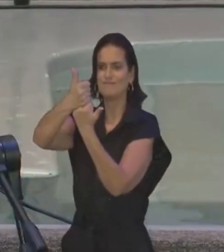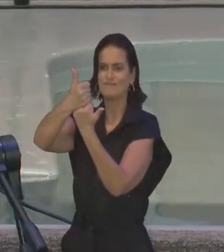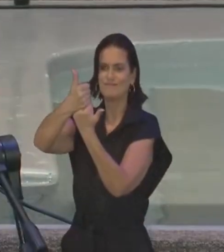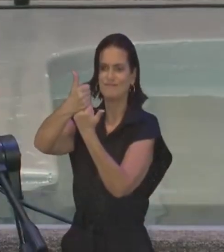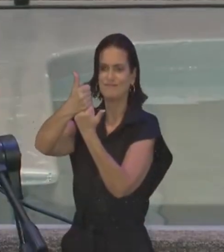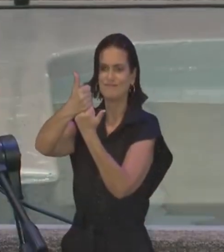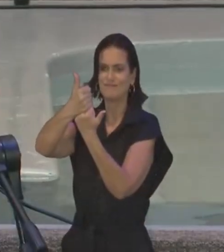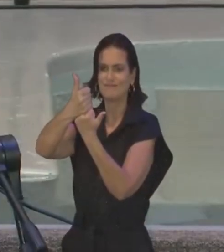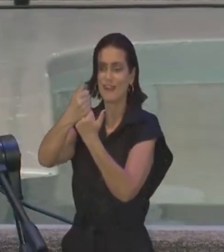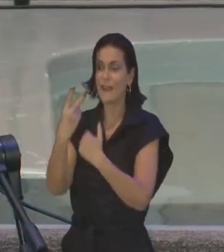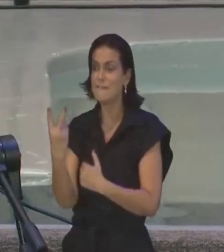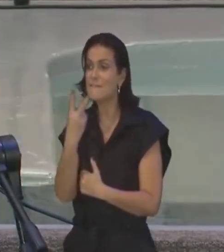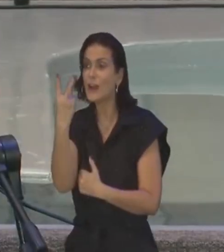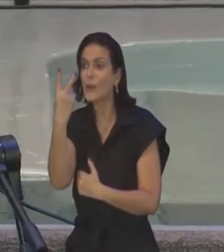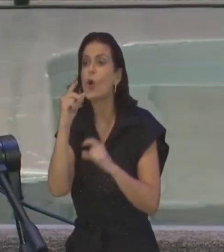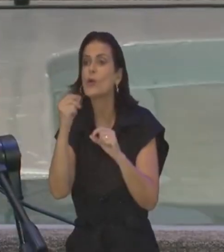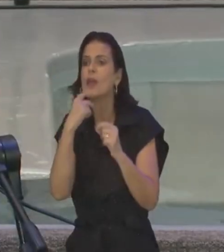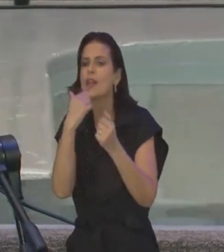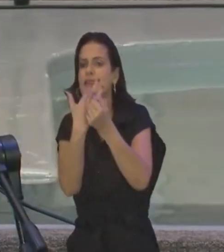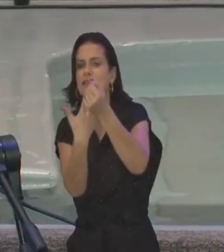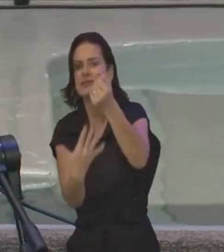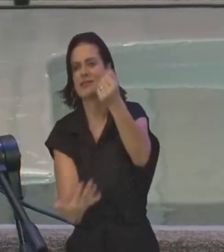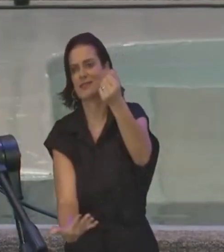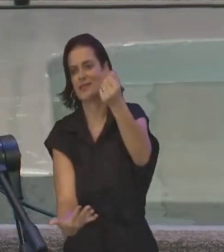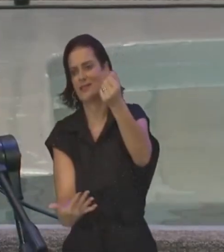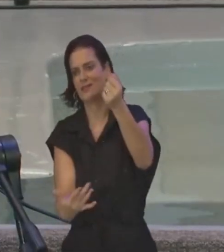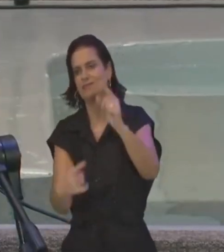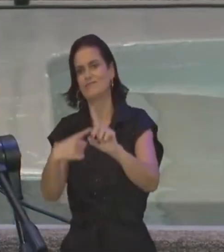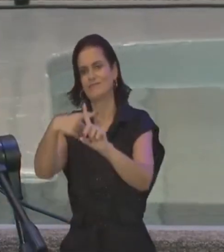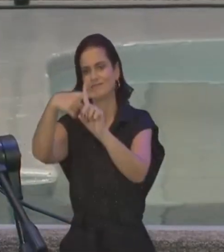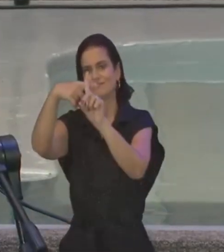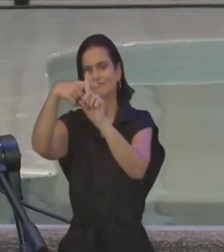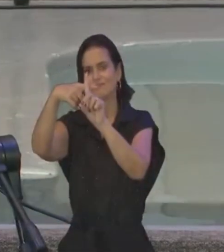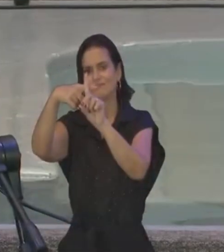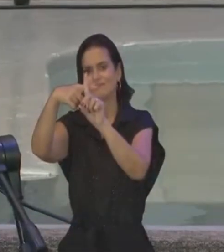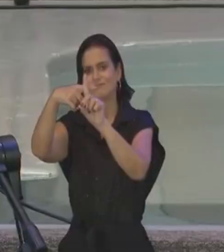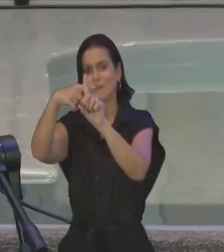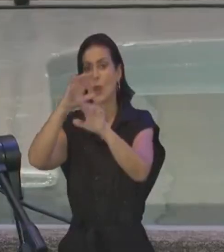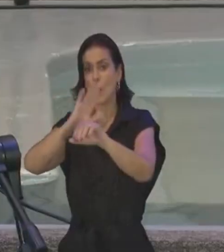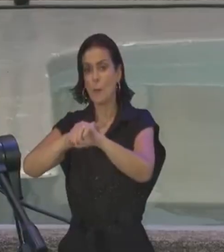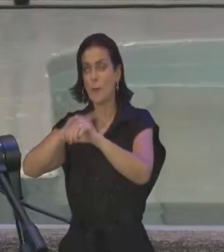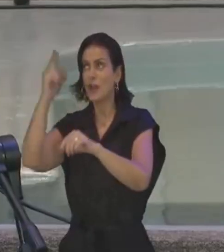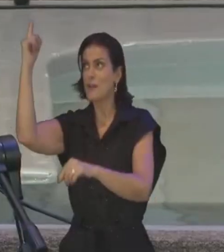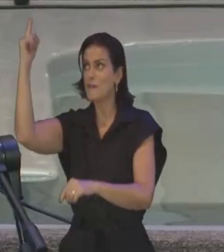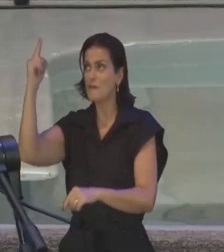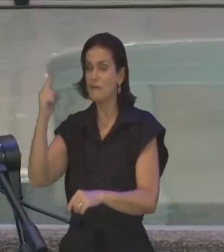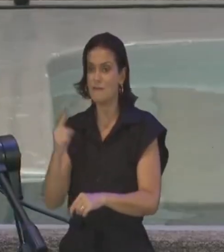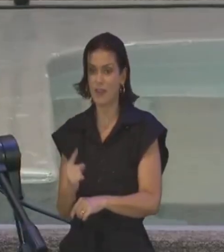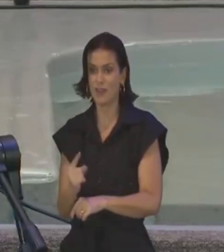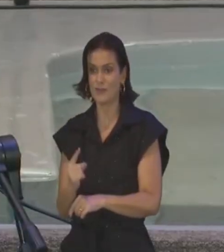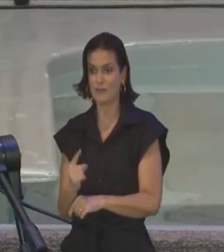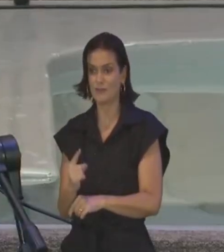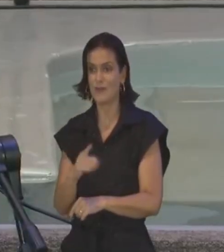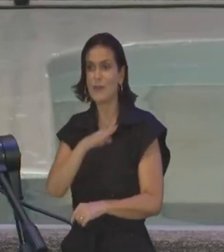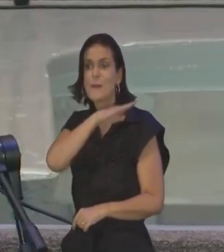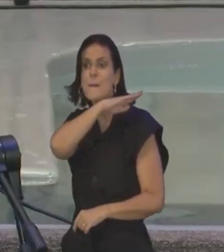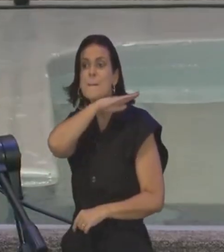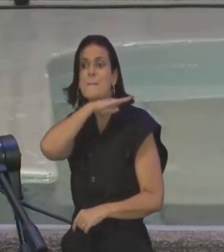e o preço foi do seu sangue, naquela cruz, quando desceu, quando a sua morte